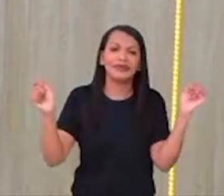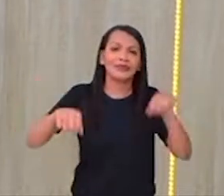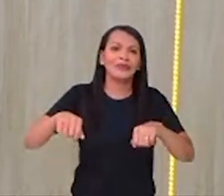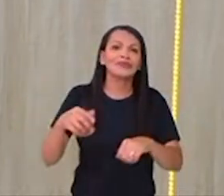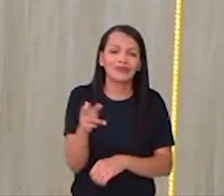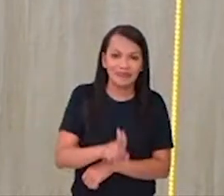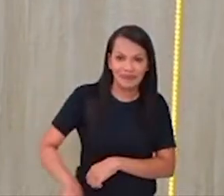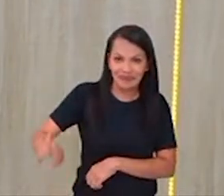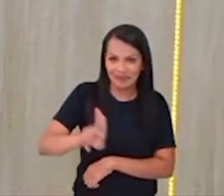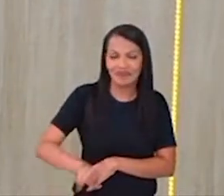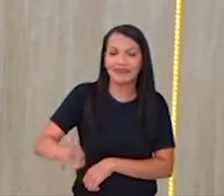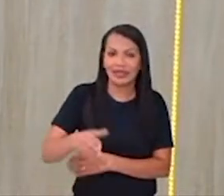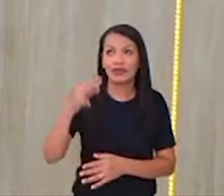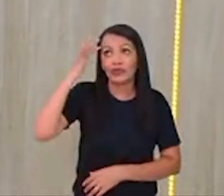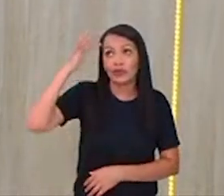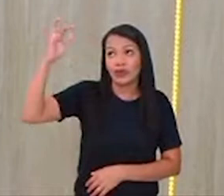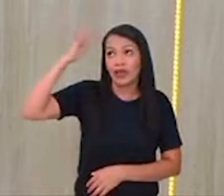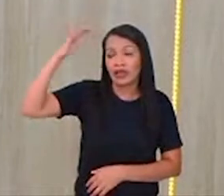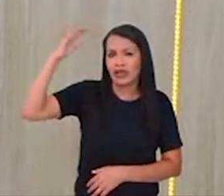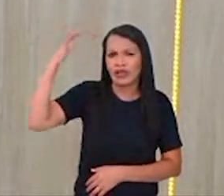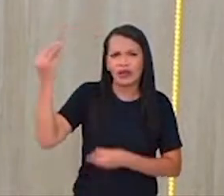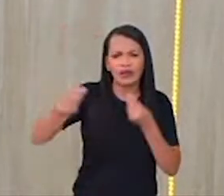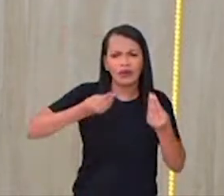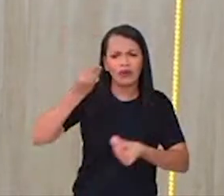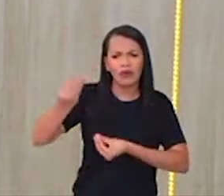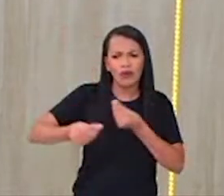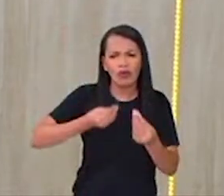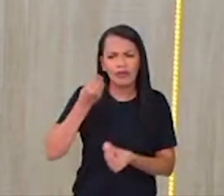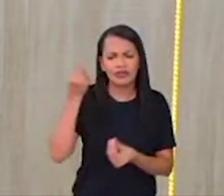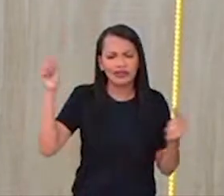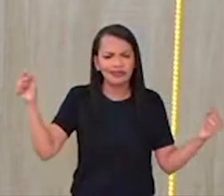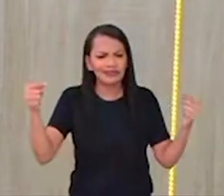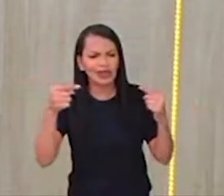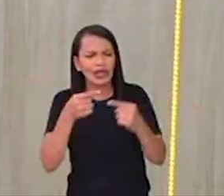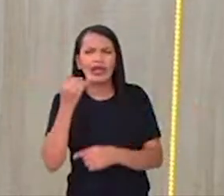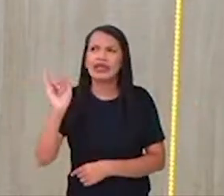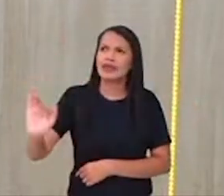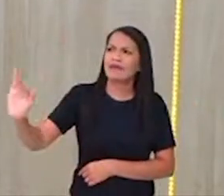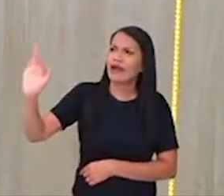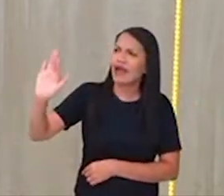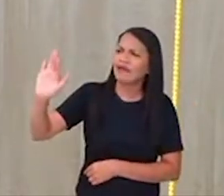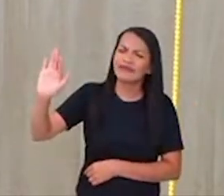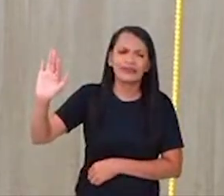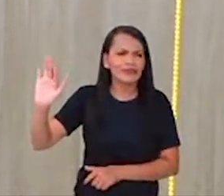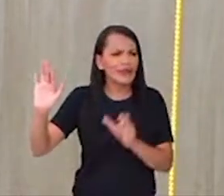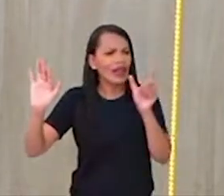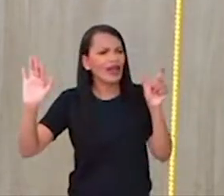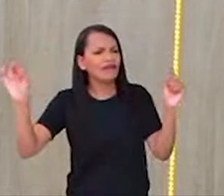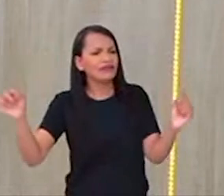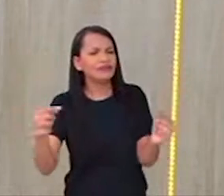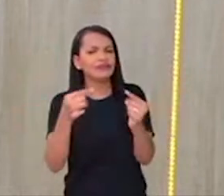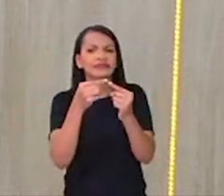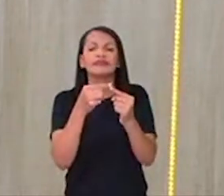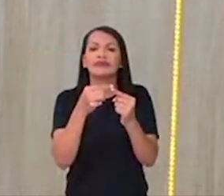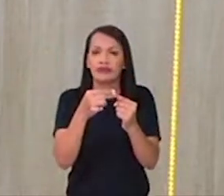partilha do imaginário, né? De como a gente relaciona as imagens e as palavras e as sensações,